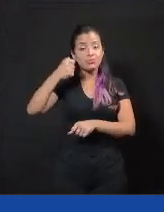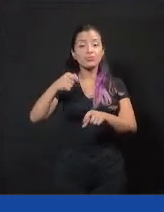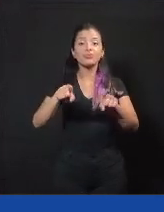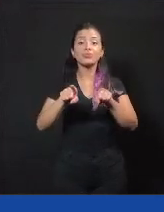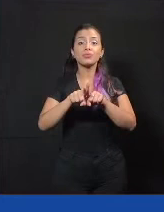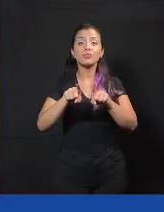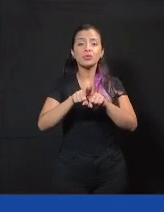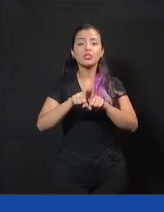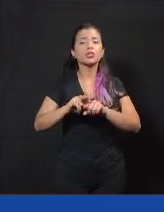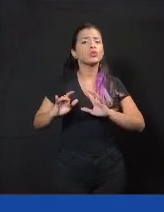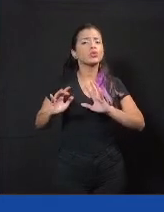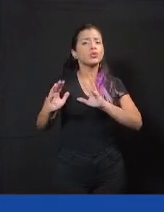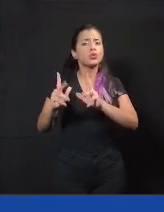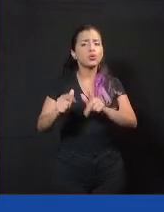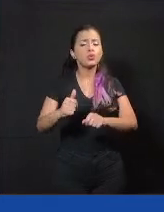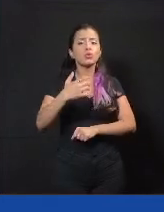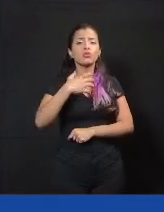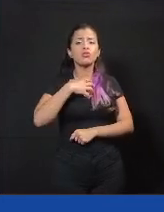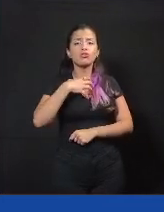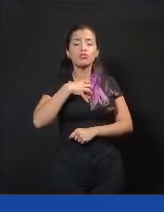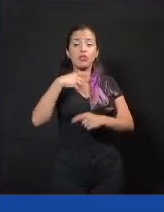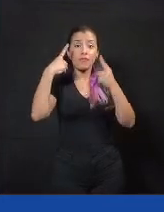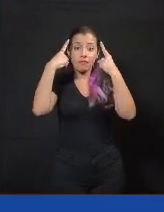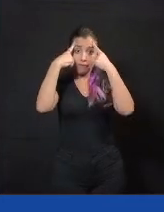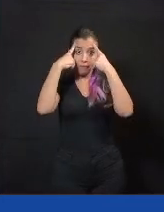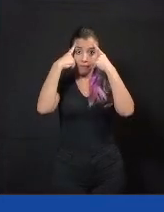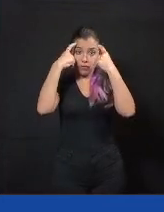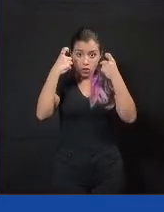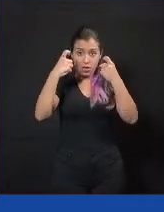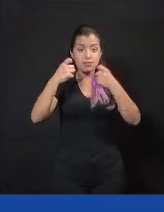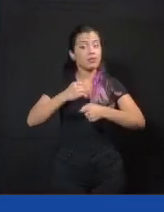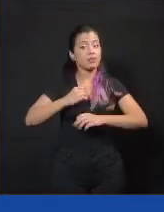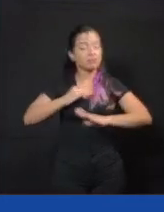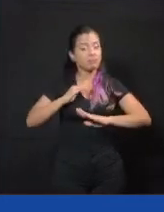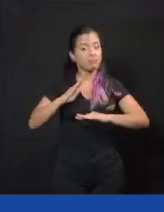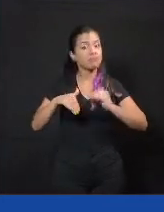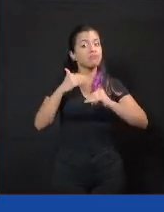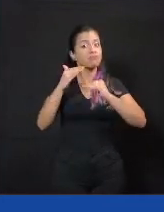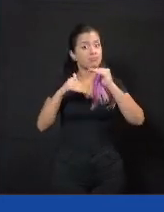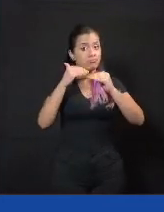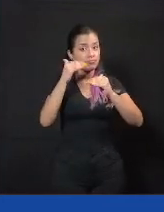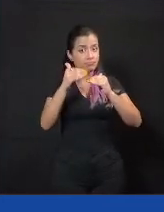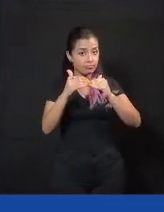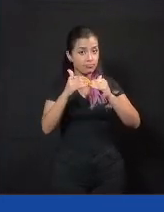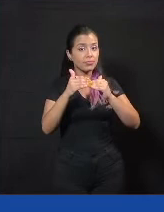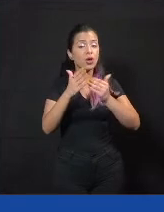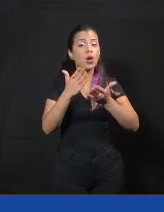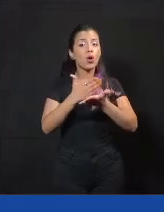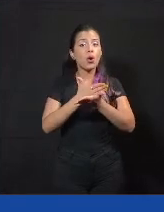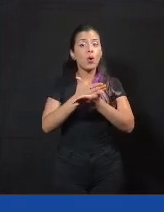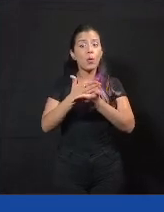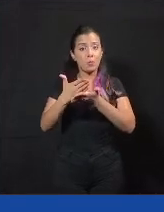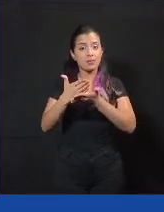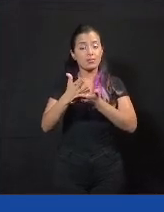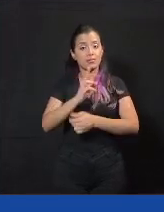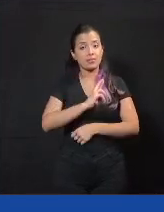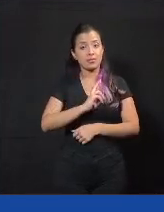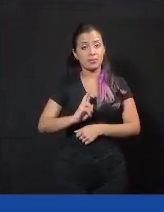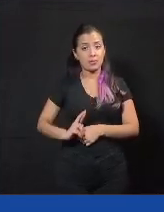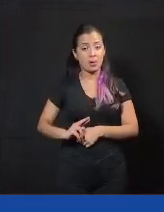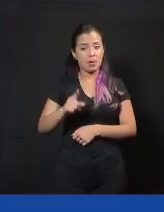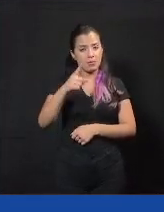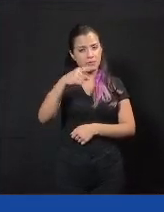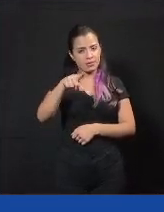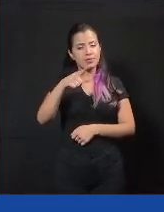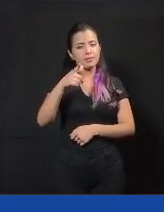todas as formas de violência que vão sendo construídas já a partir do primeiro momento da República. Para vocês terem uma